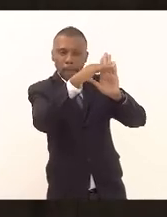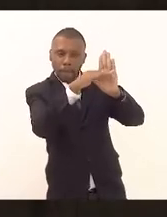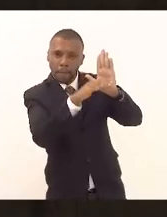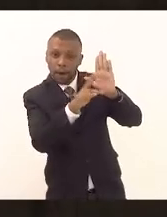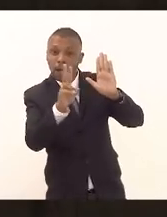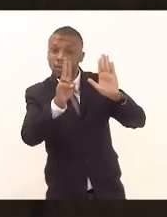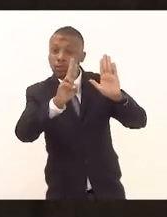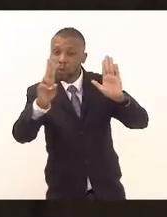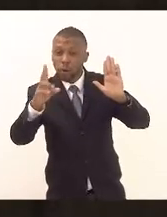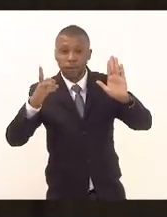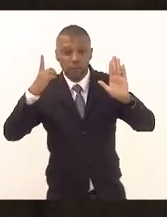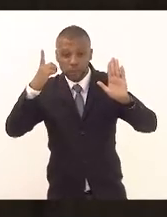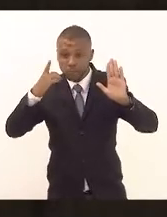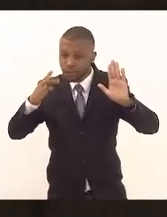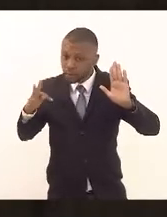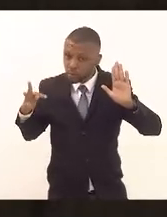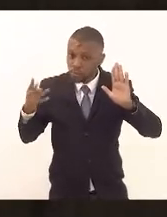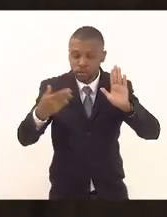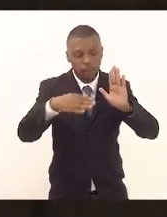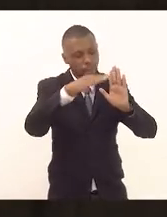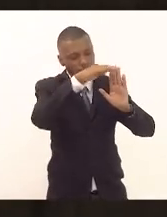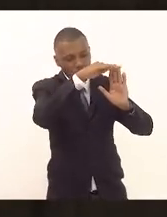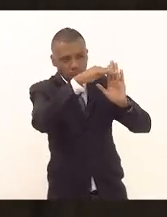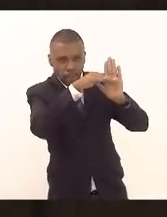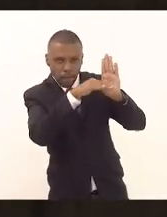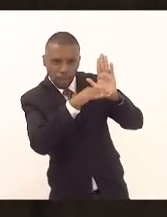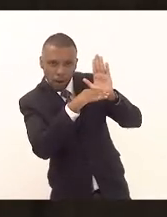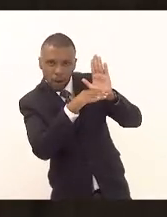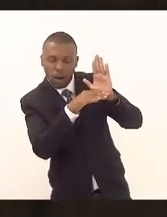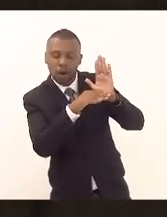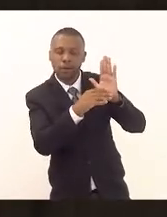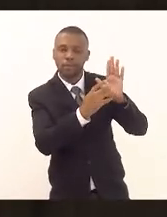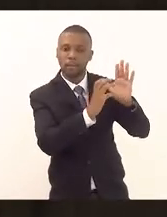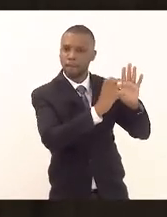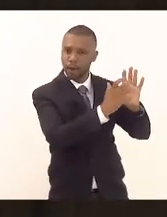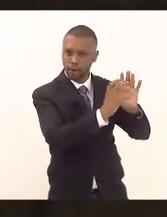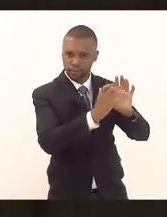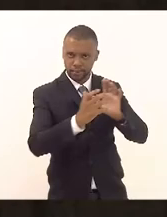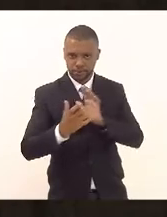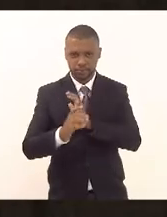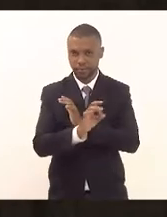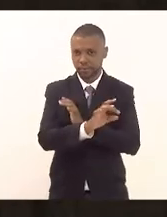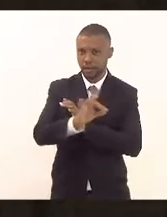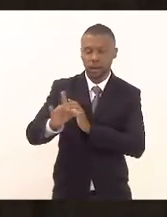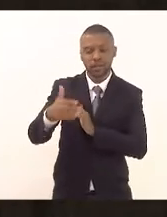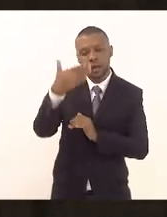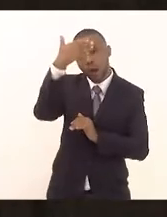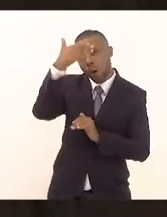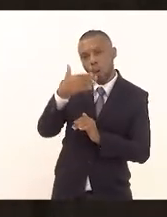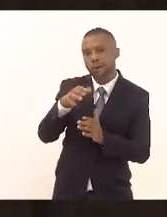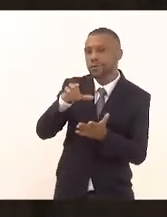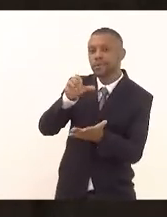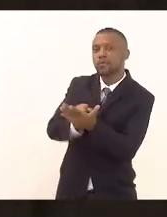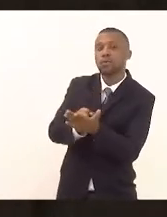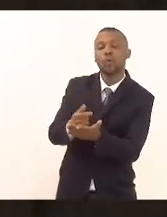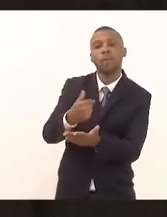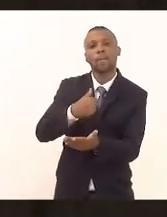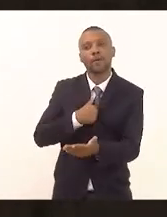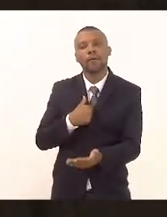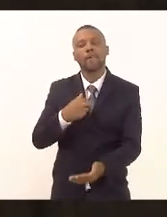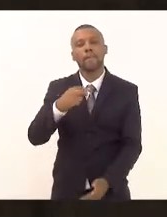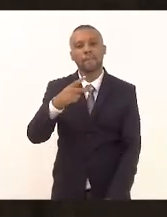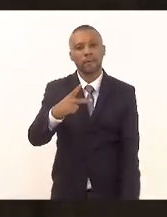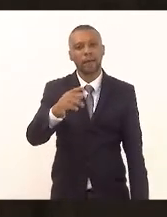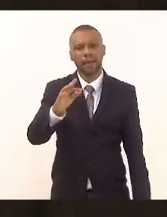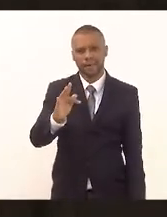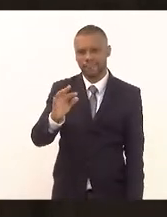todos os deputados e respectivos partidos, consta o meu PSB,